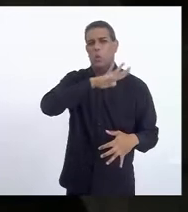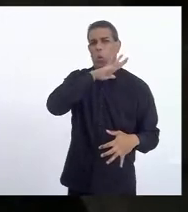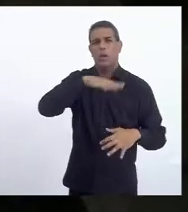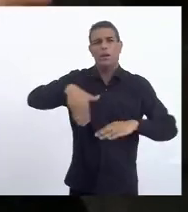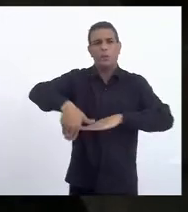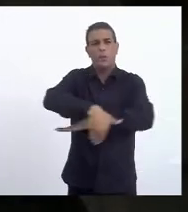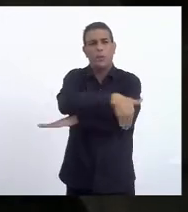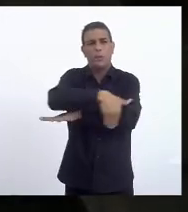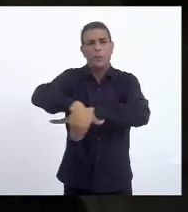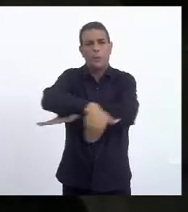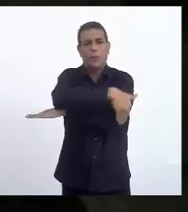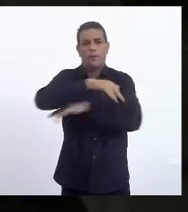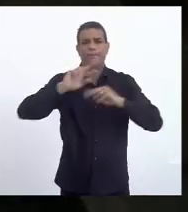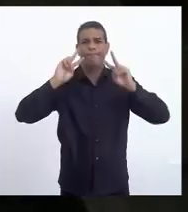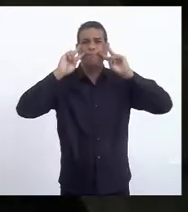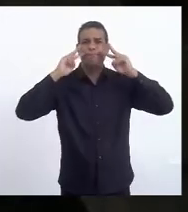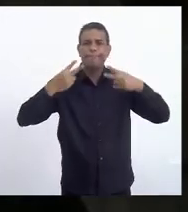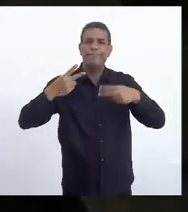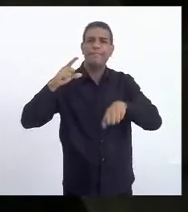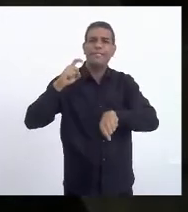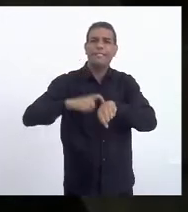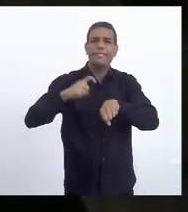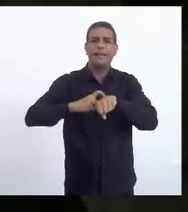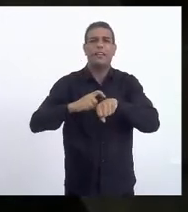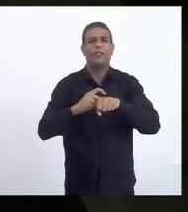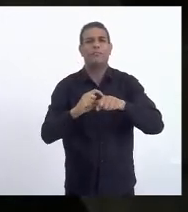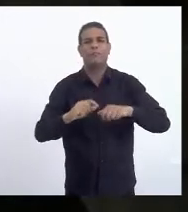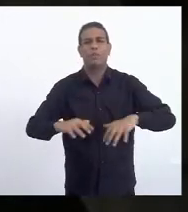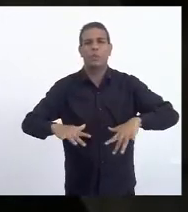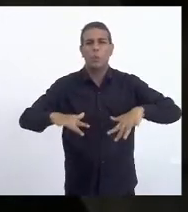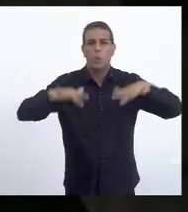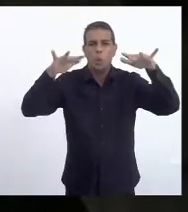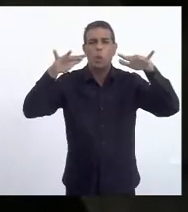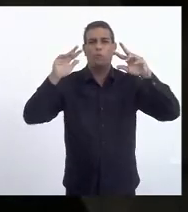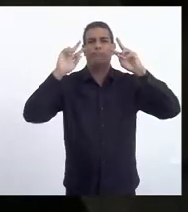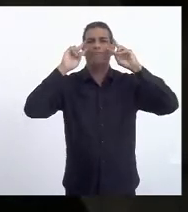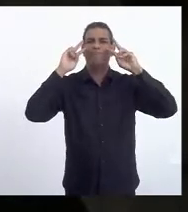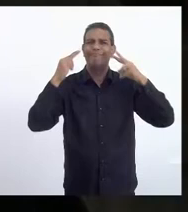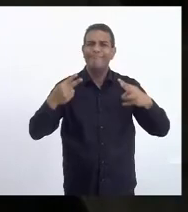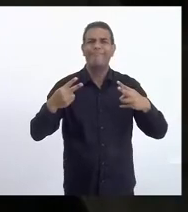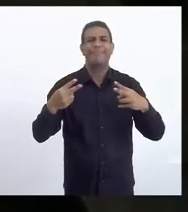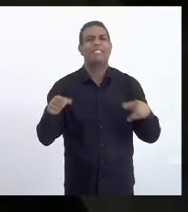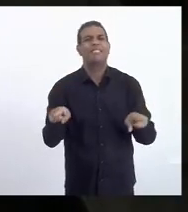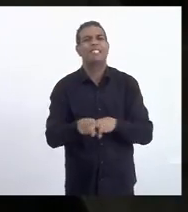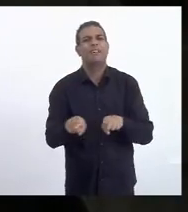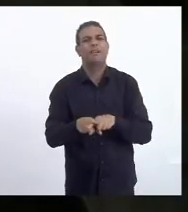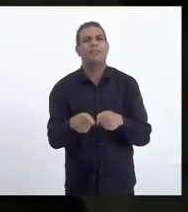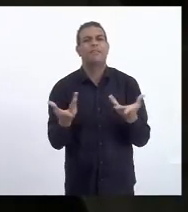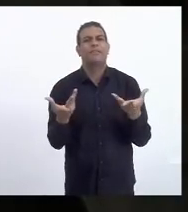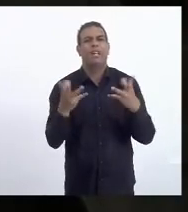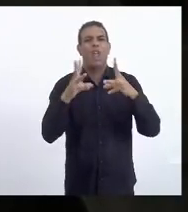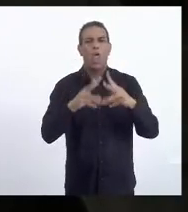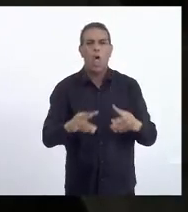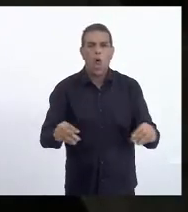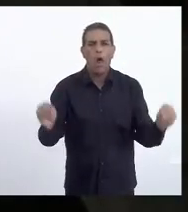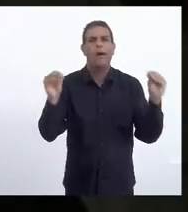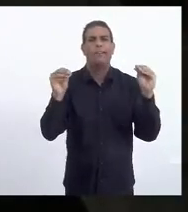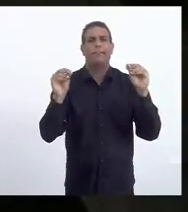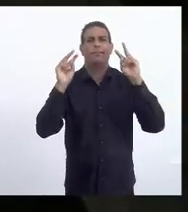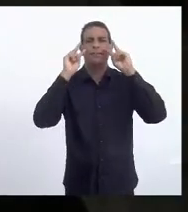em ficaram por muito tempo e não dadas a capacidade de drenagem